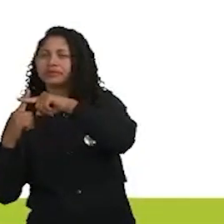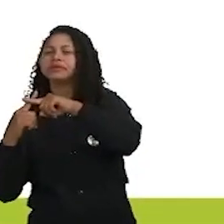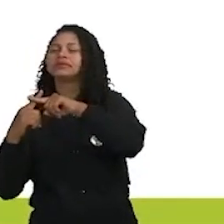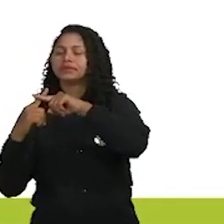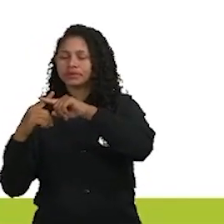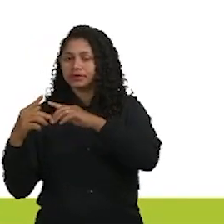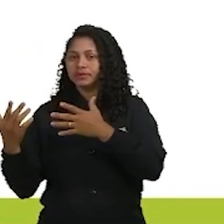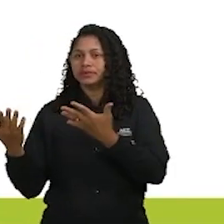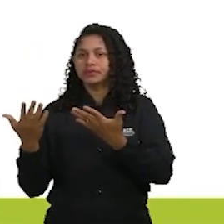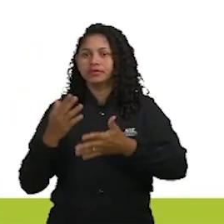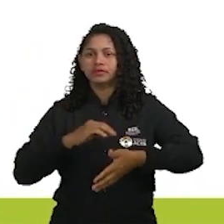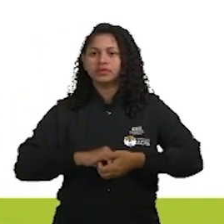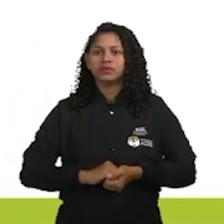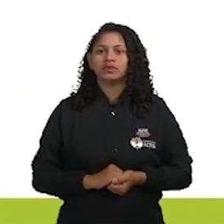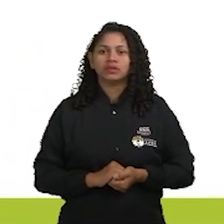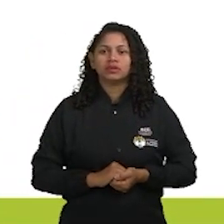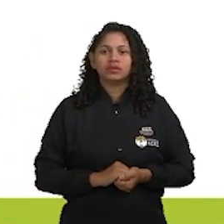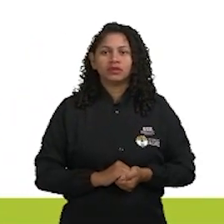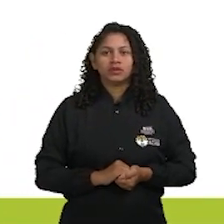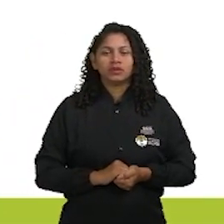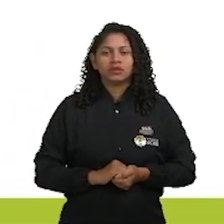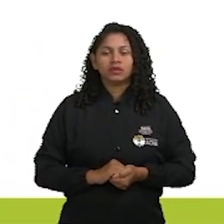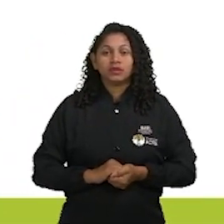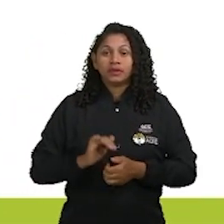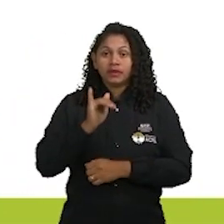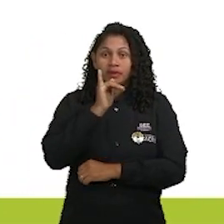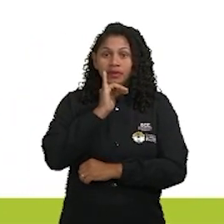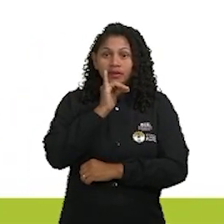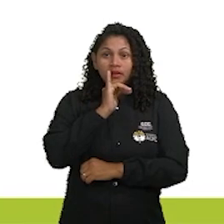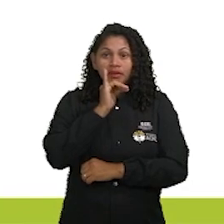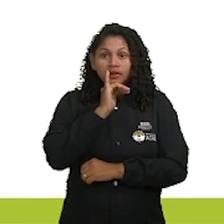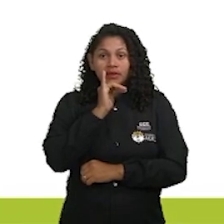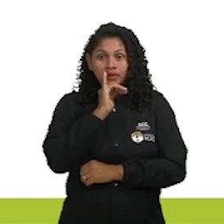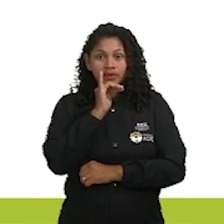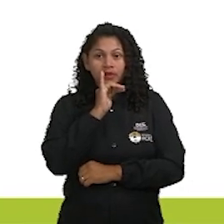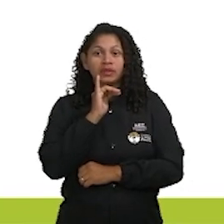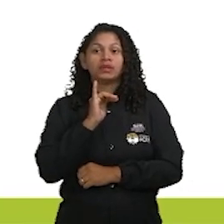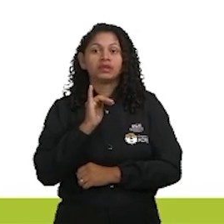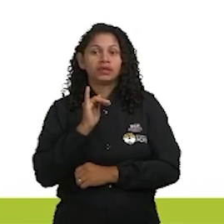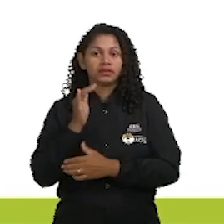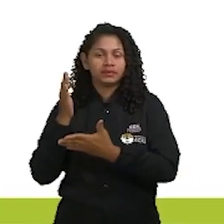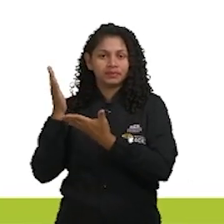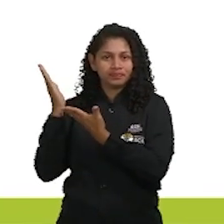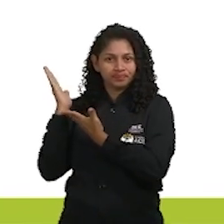para vocês aqui o exemplo do ácido clorídrico,